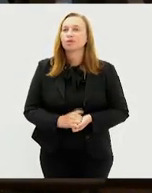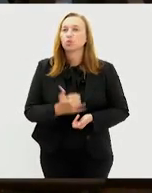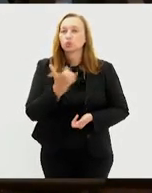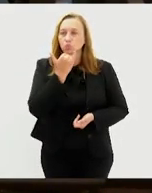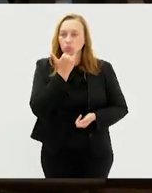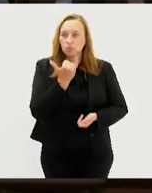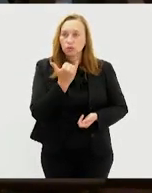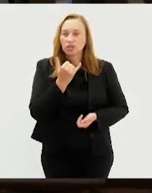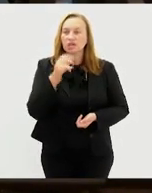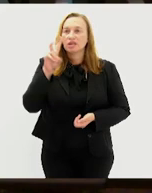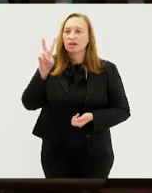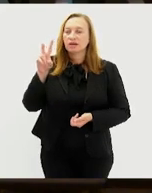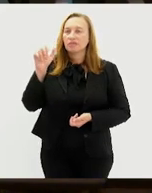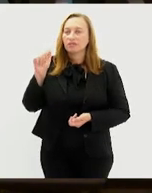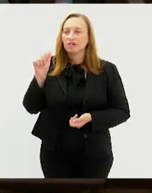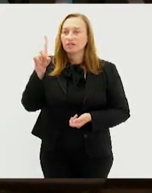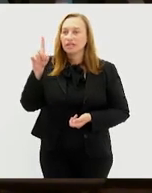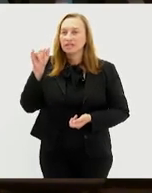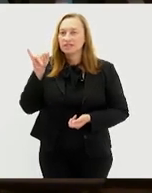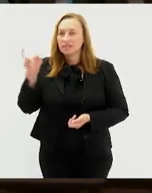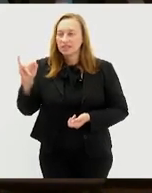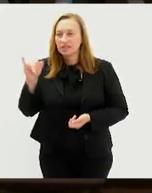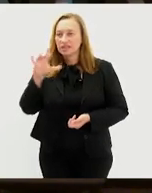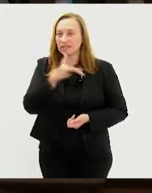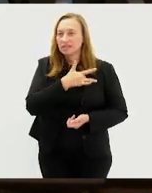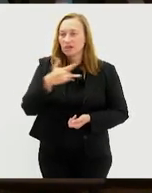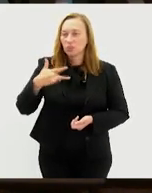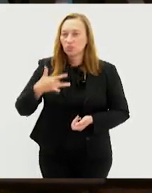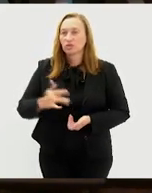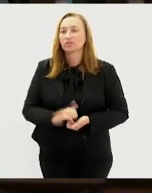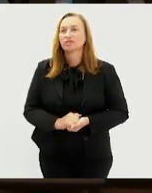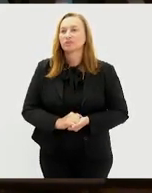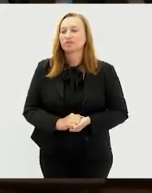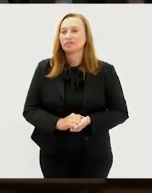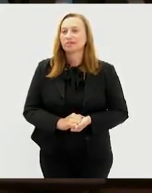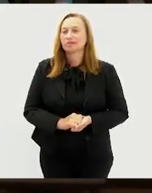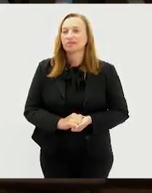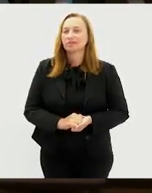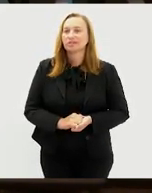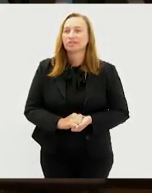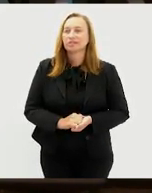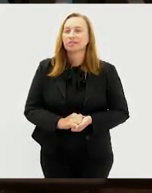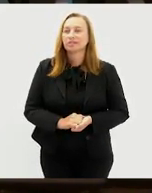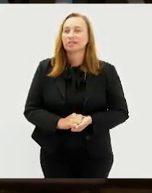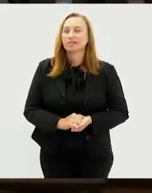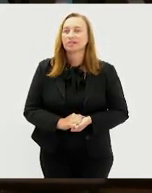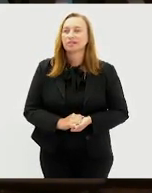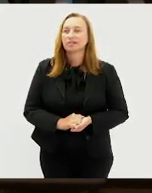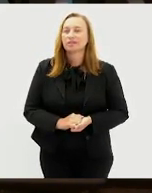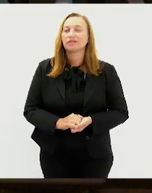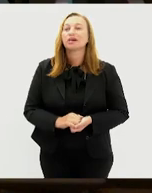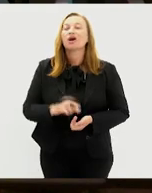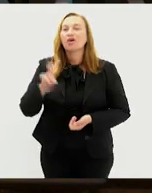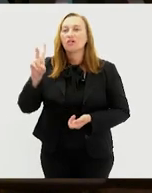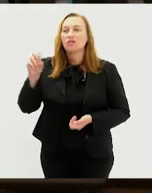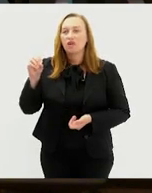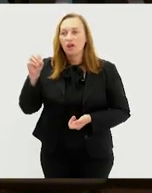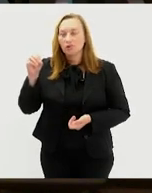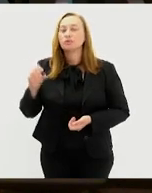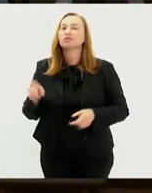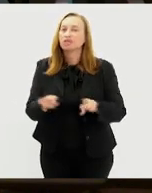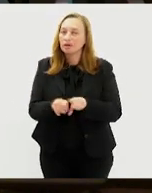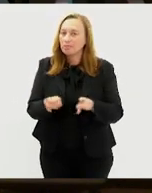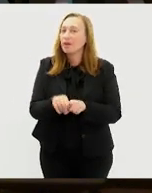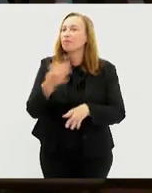valde da Saúde Valdeci saúde Valdo Ceasa também pediu com autoria é por isso que